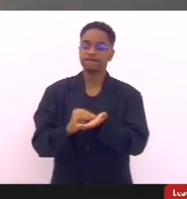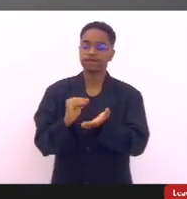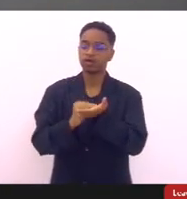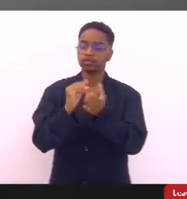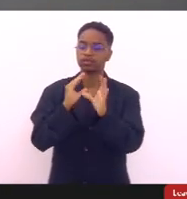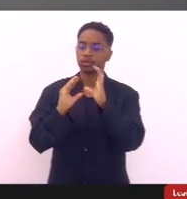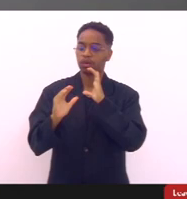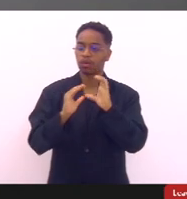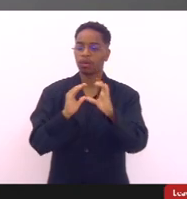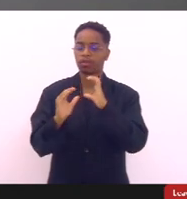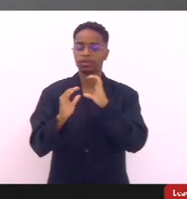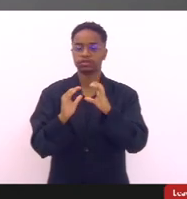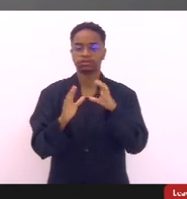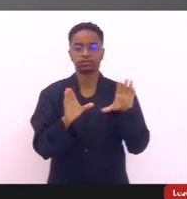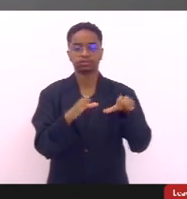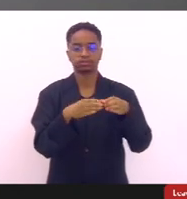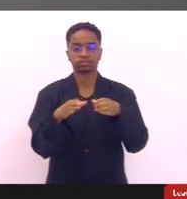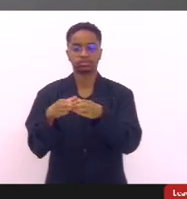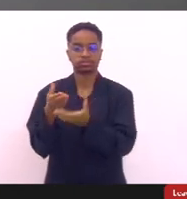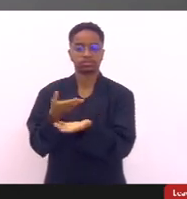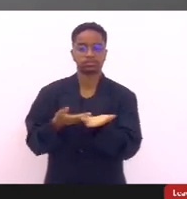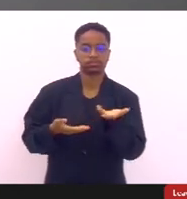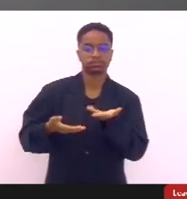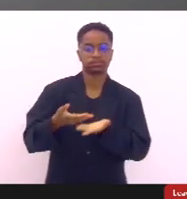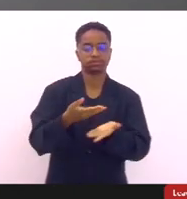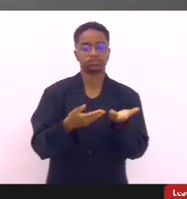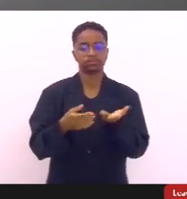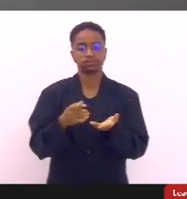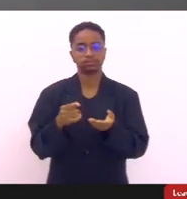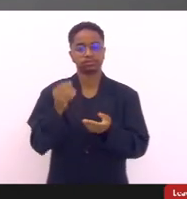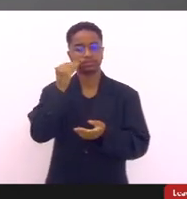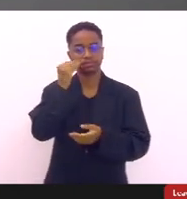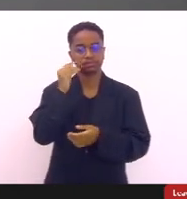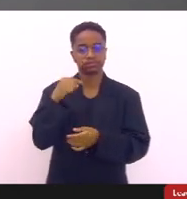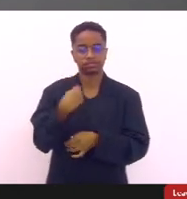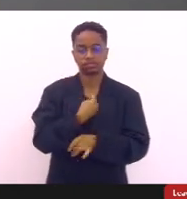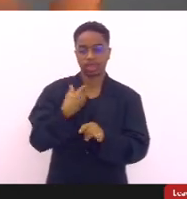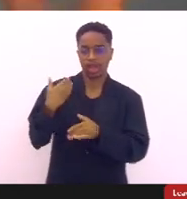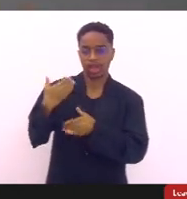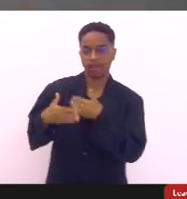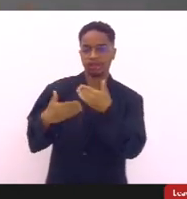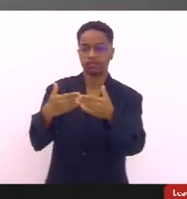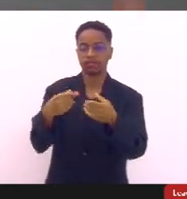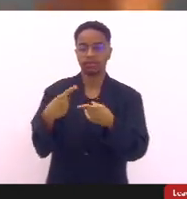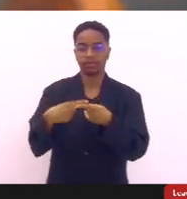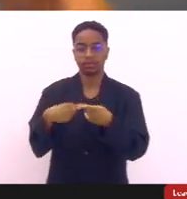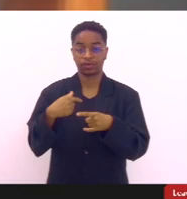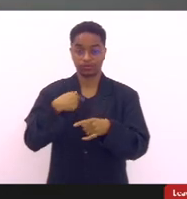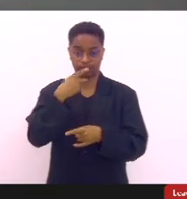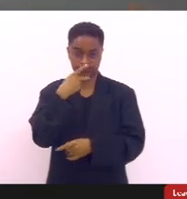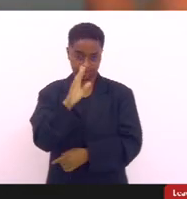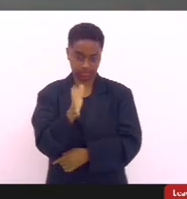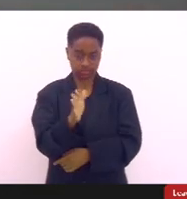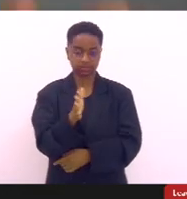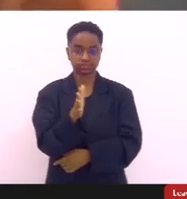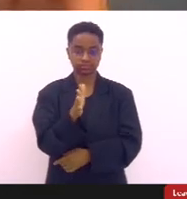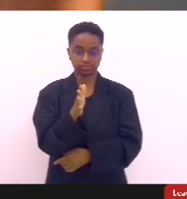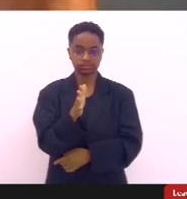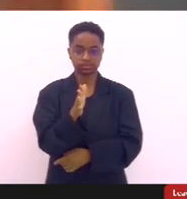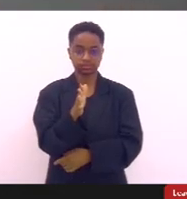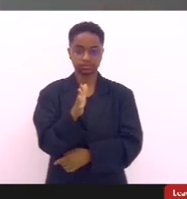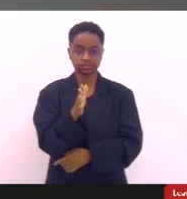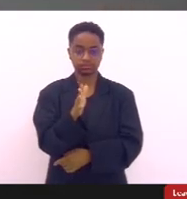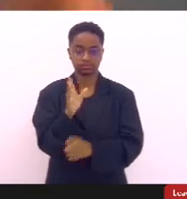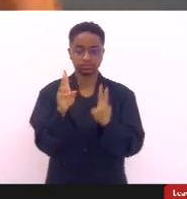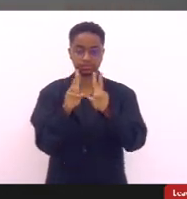entre todos os envolvidos para que a gente possa avançar. Como eu disse, essa questão